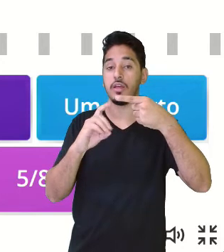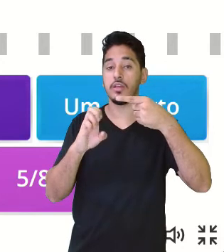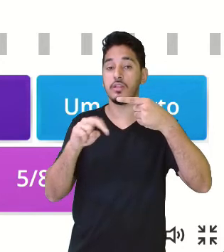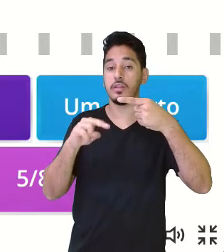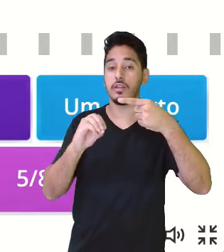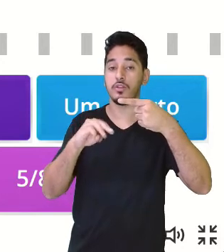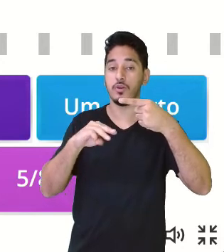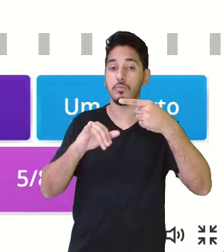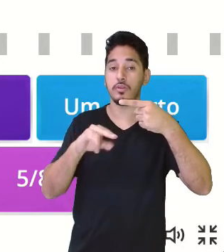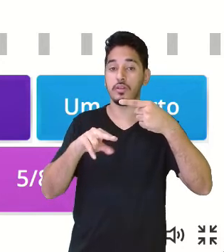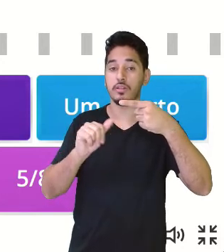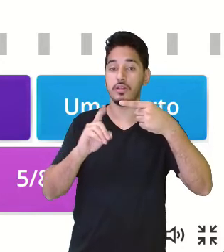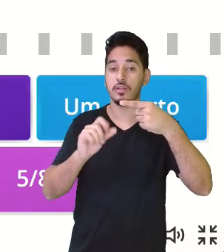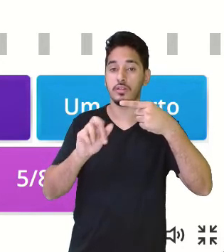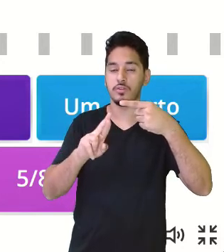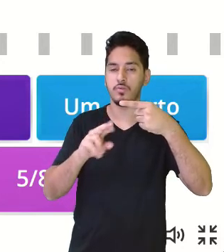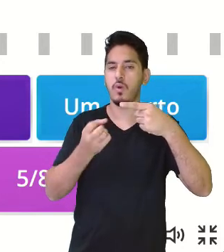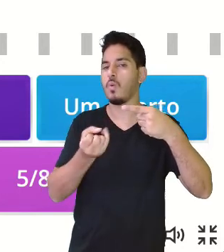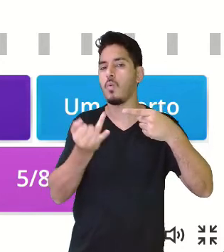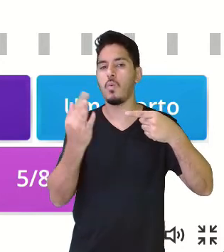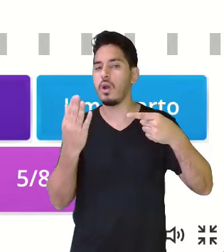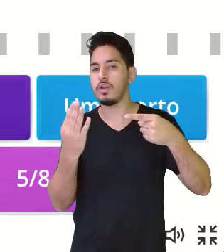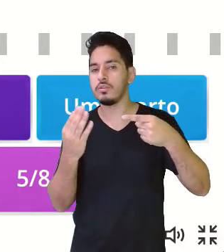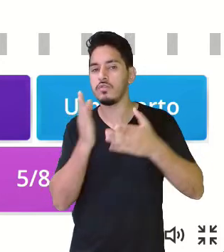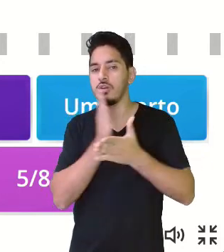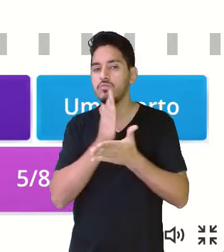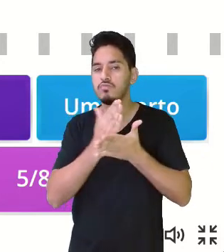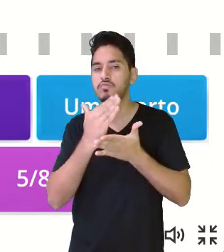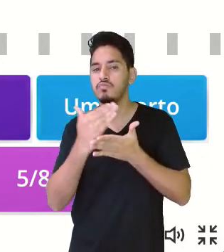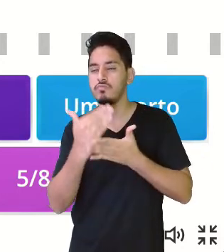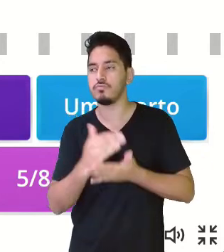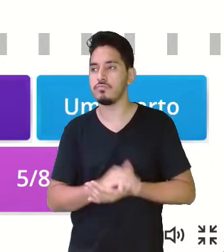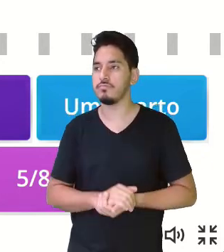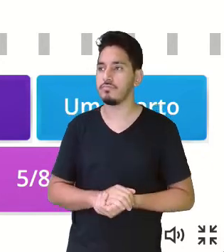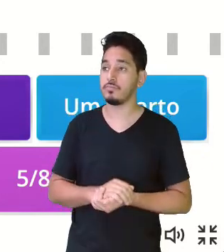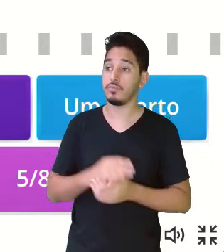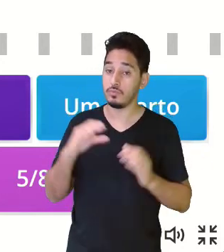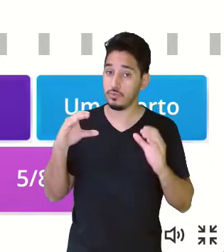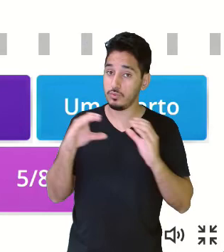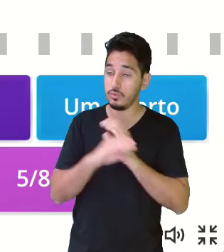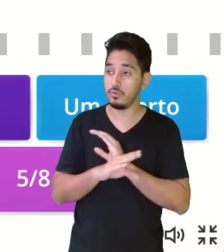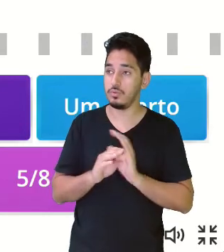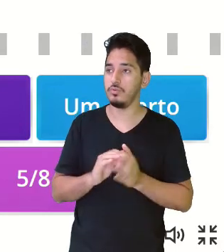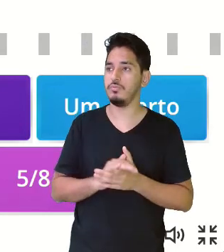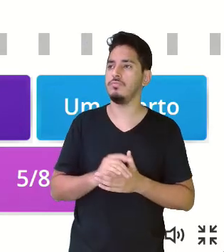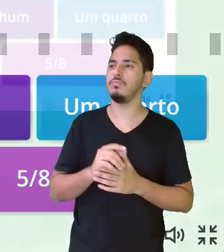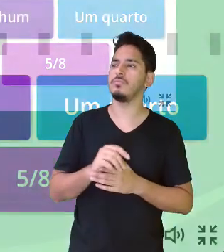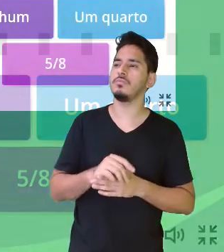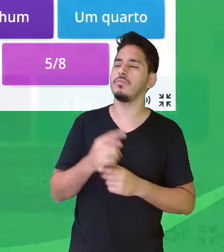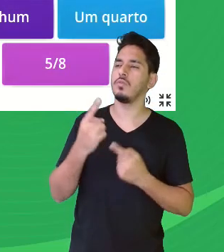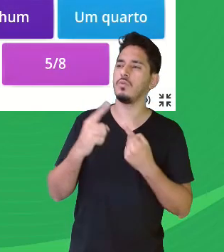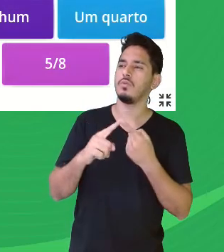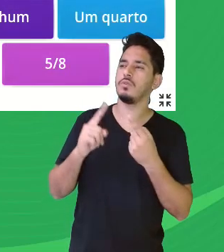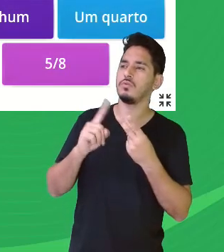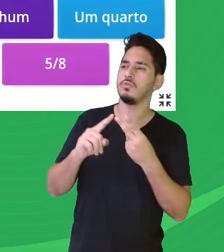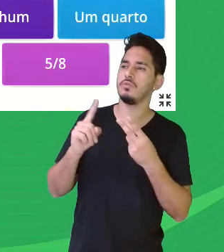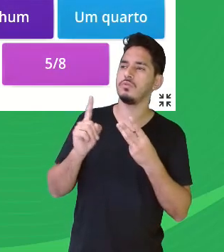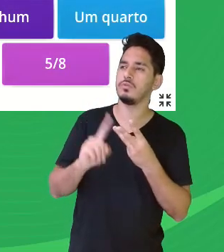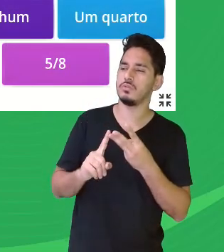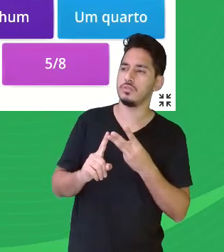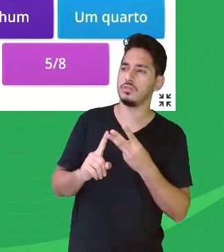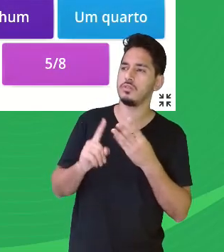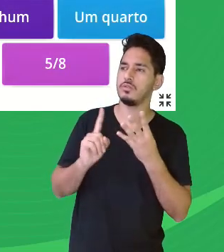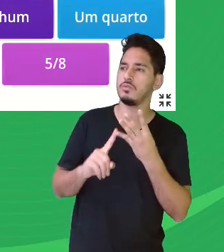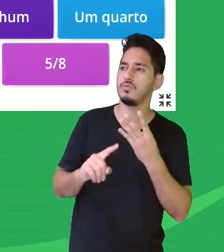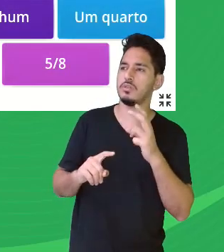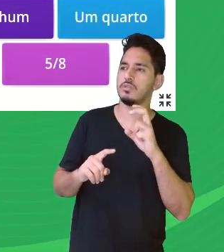no total essa pizza foi dividida? Vamos lá. No total. 1,